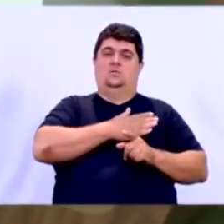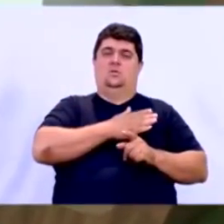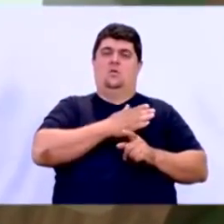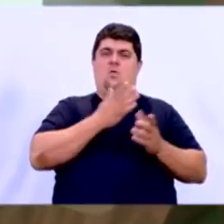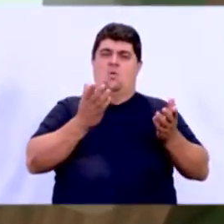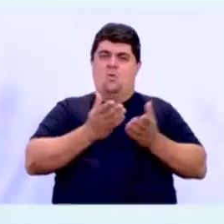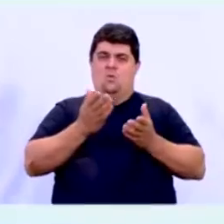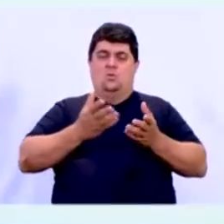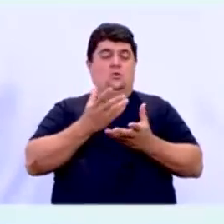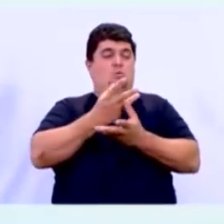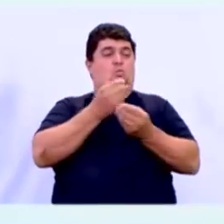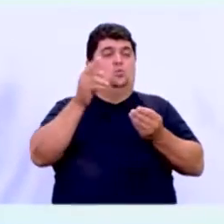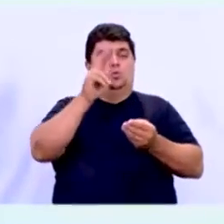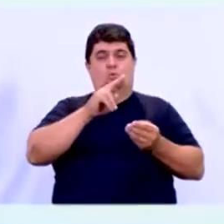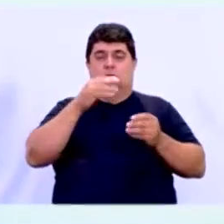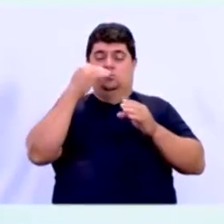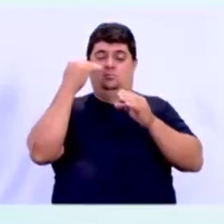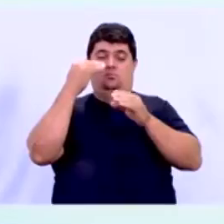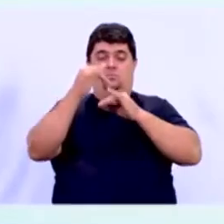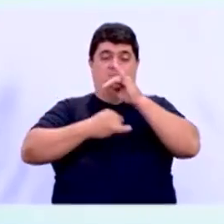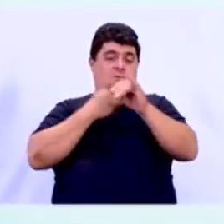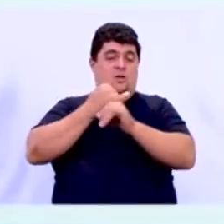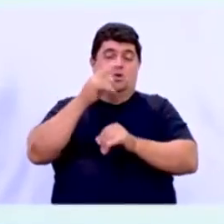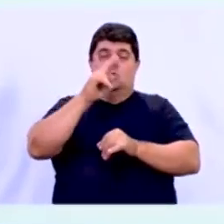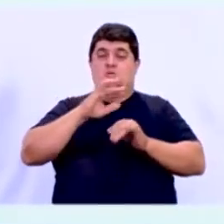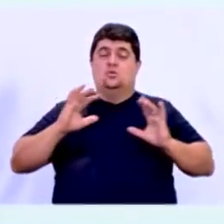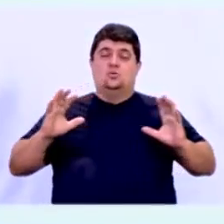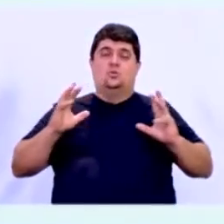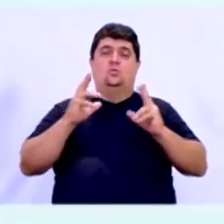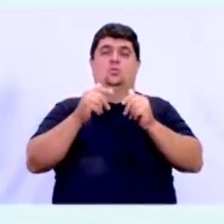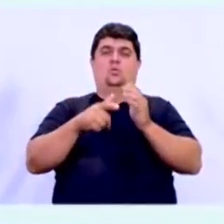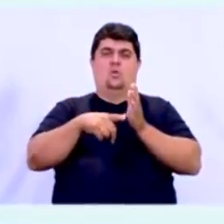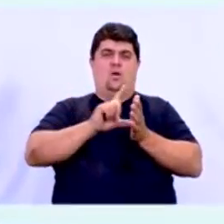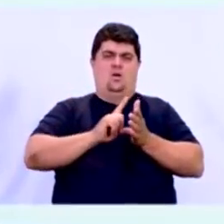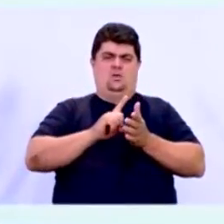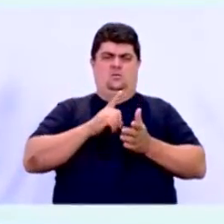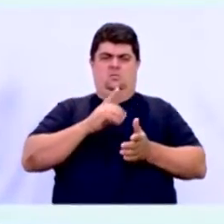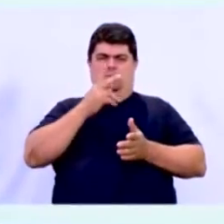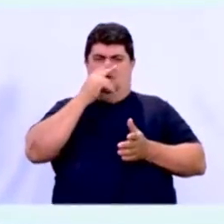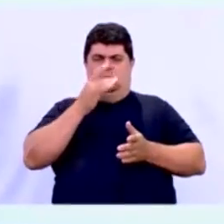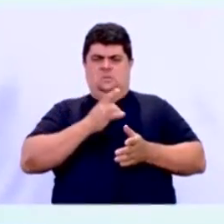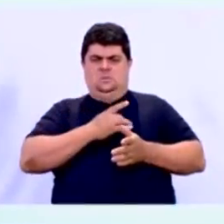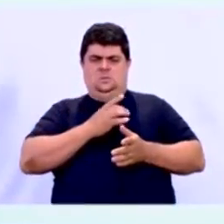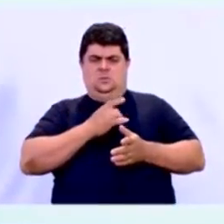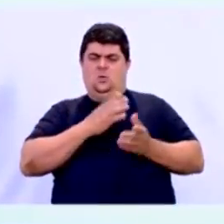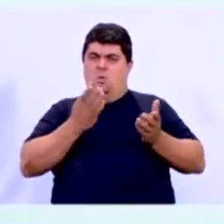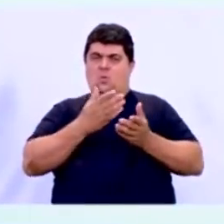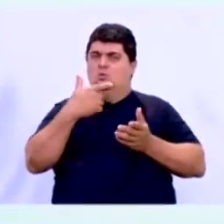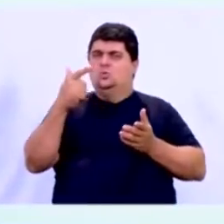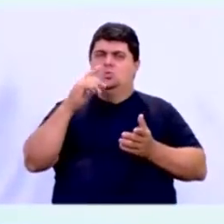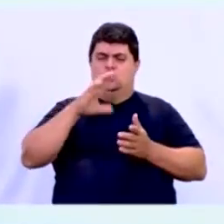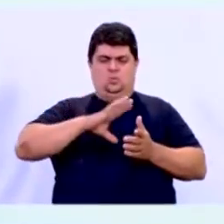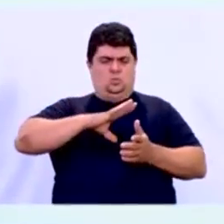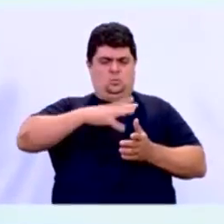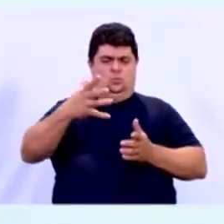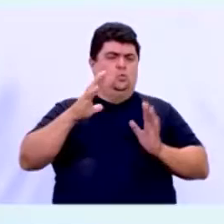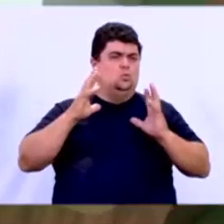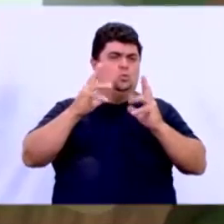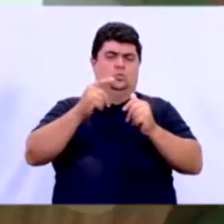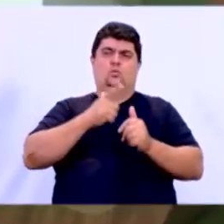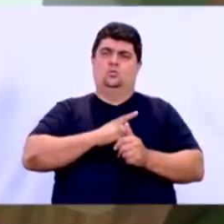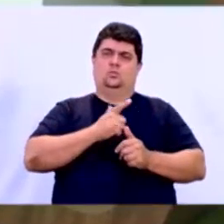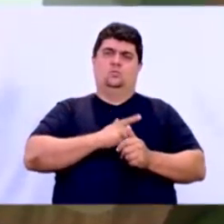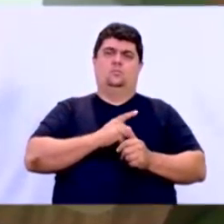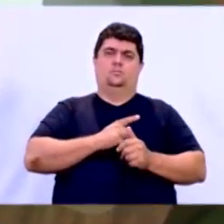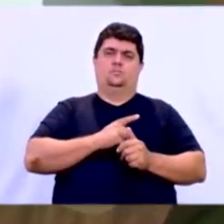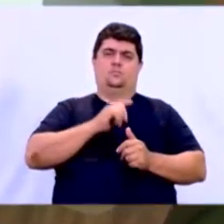muito utilizado, né? A internet a gente utiliza para tudo. Antes parecia que a gente tinha medo de comprar pela internet, mas hoje todo mundo hoje é habitual. O exemplo